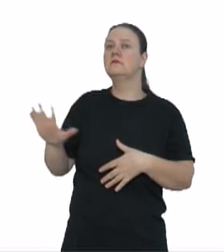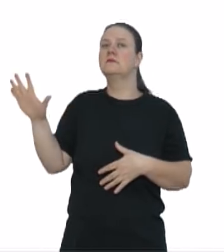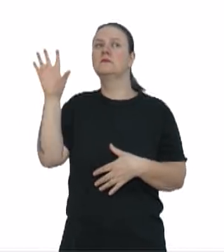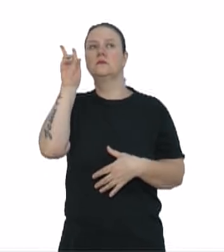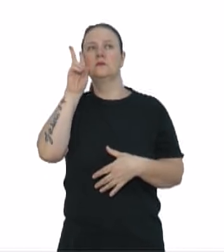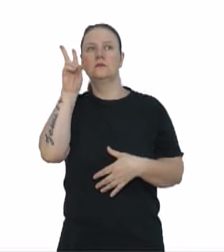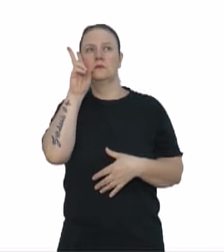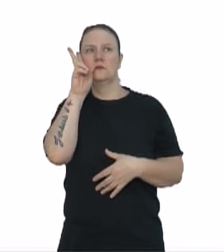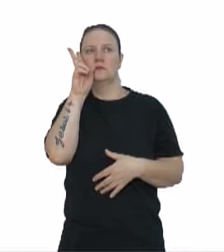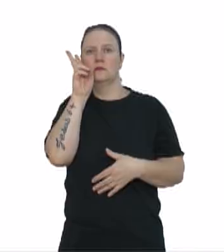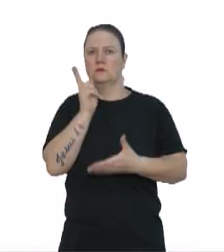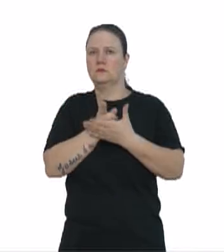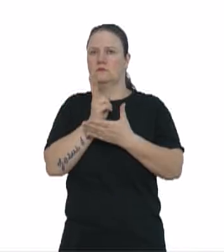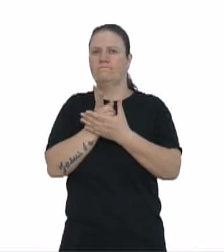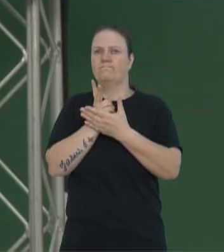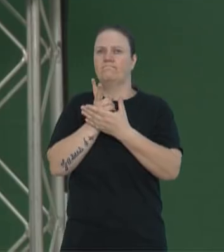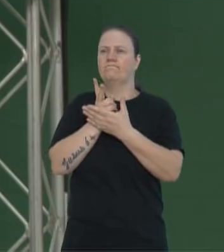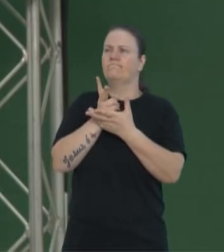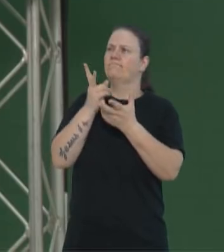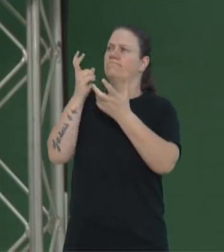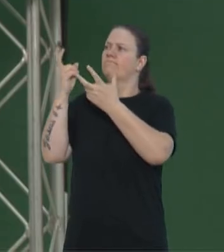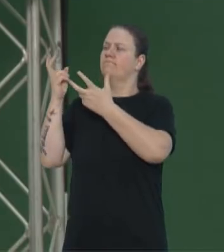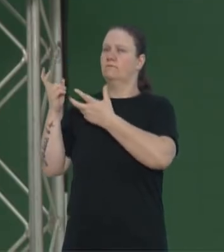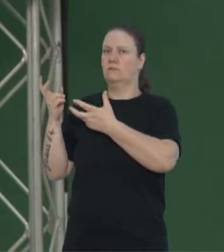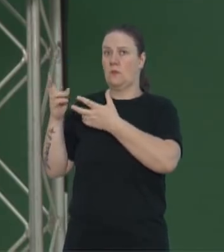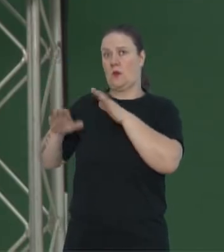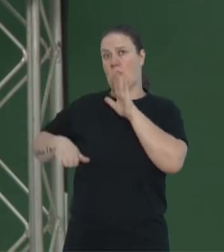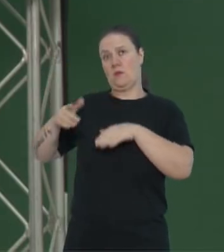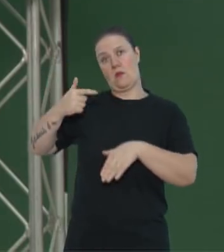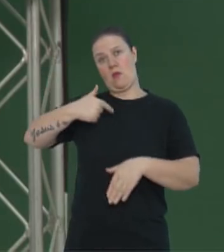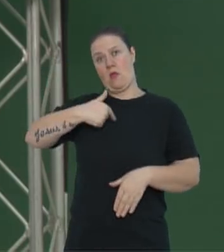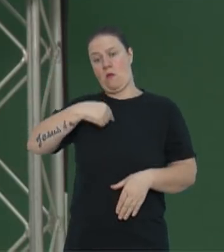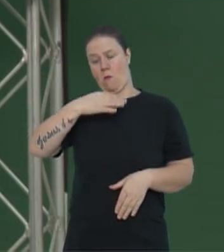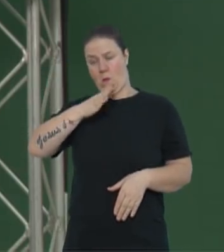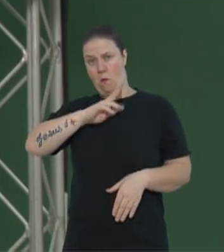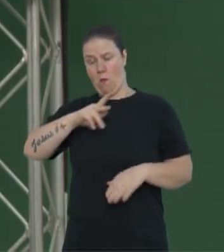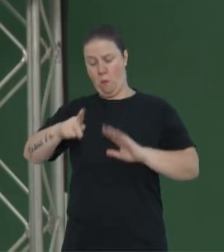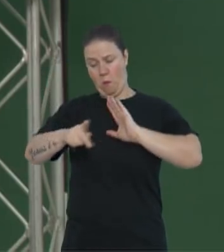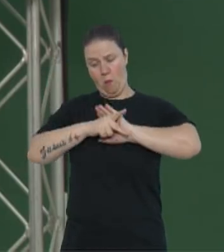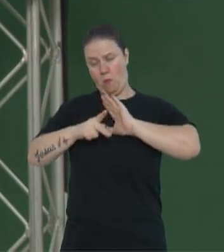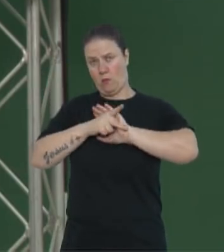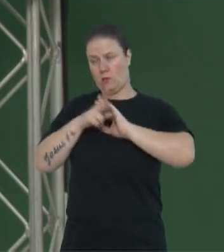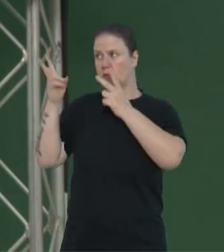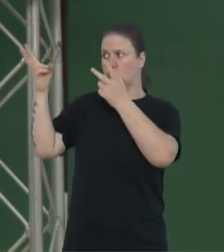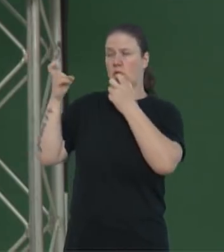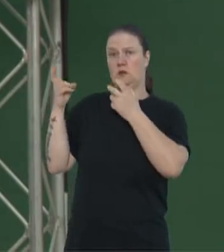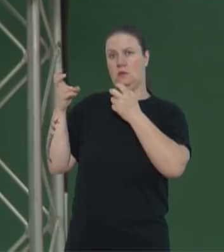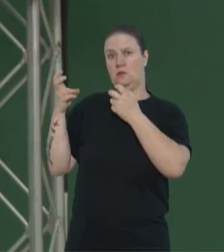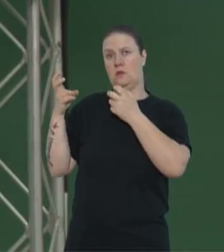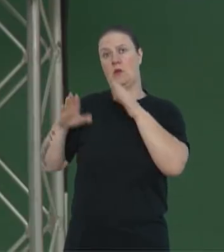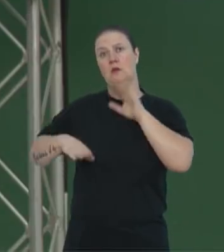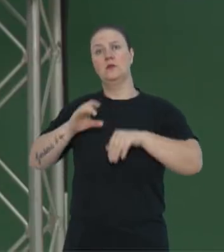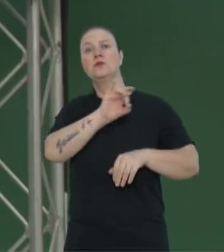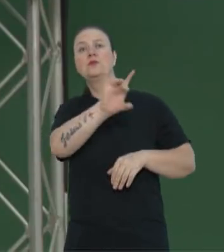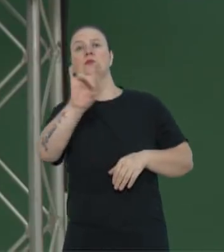que é sempre uma coisa subjetiva, a descrição, às vezes o que eu percebo é menos do que vocês vão